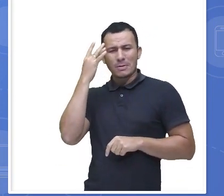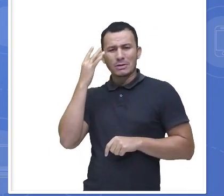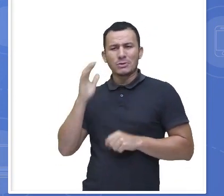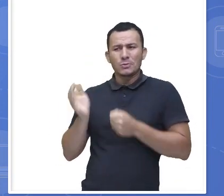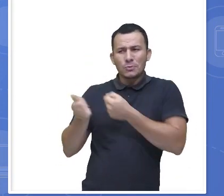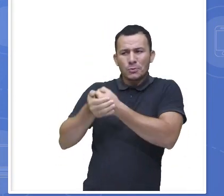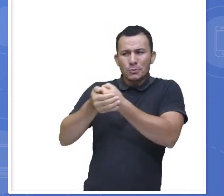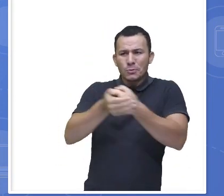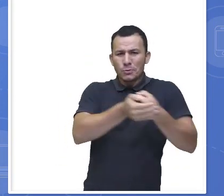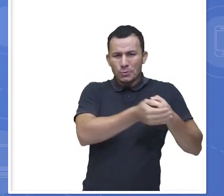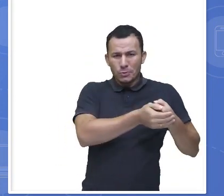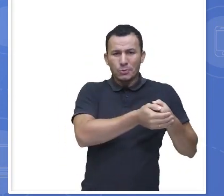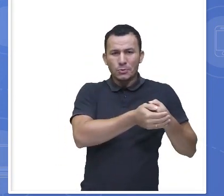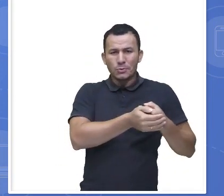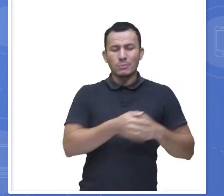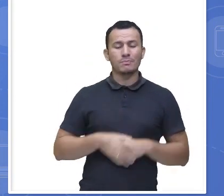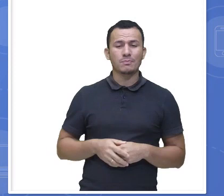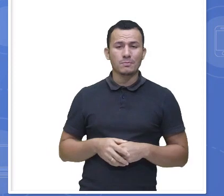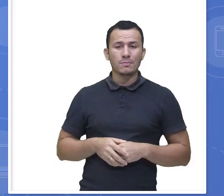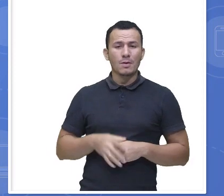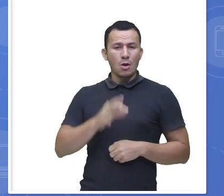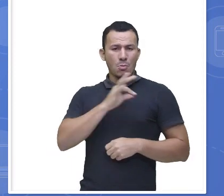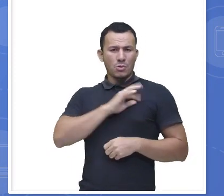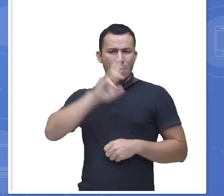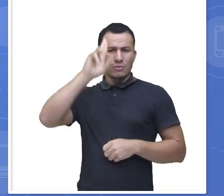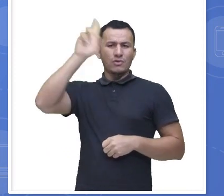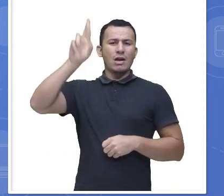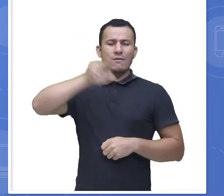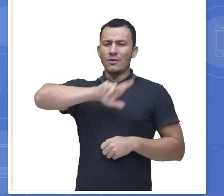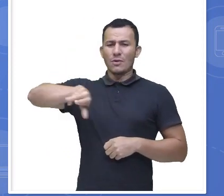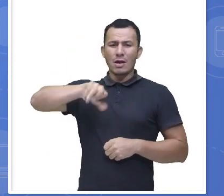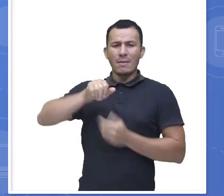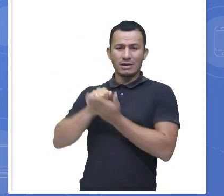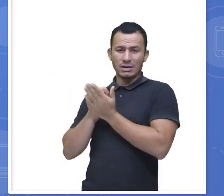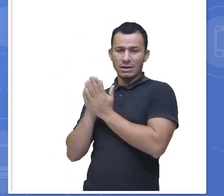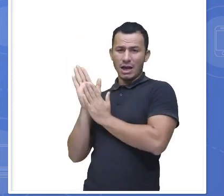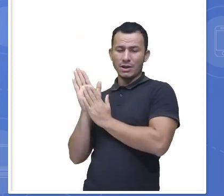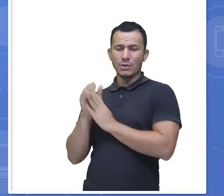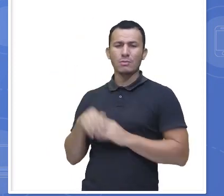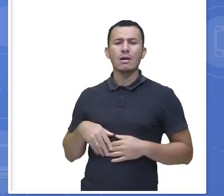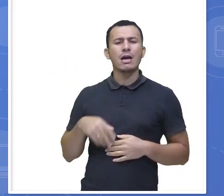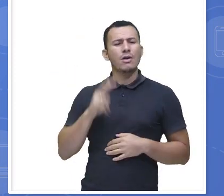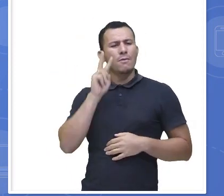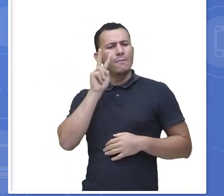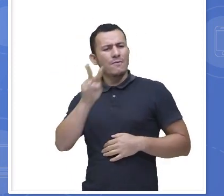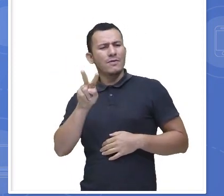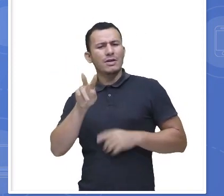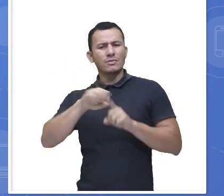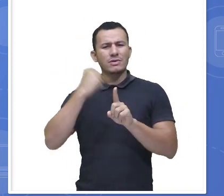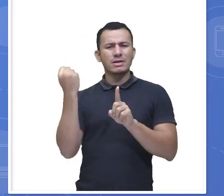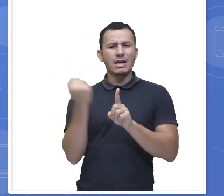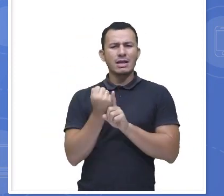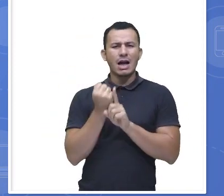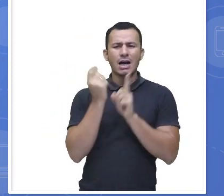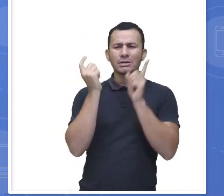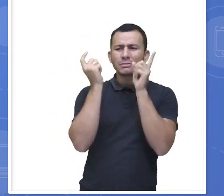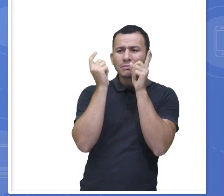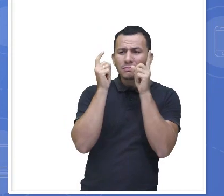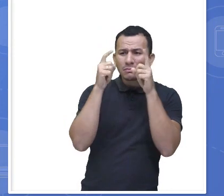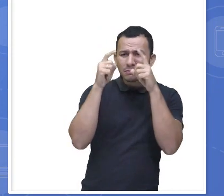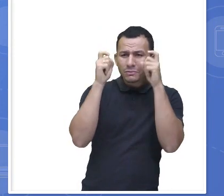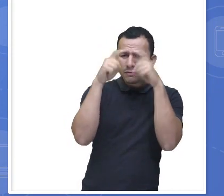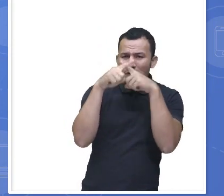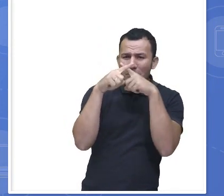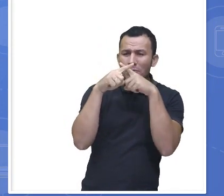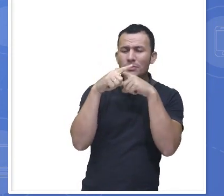James Aden não era mais o xerife e só se via a cara das pessoas com tristeza e medo. Está contando, está relatando